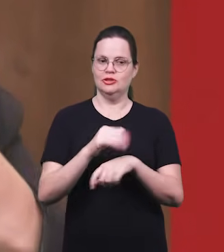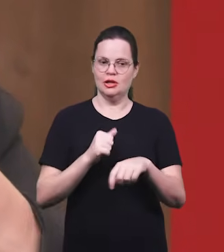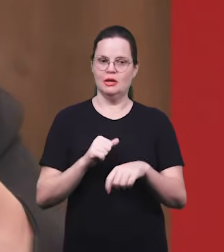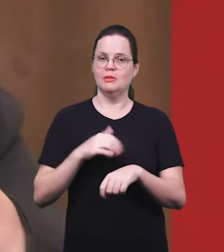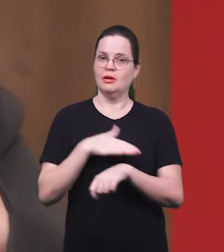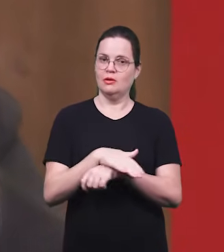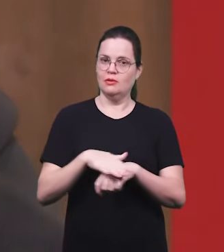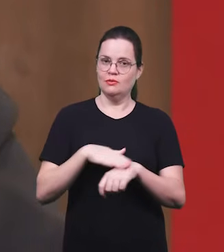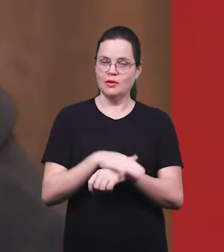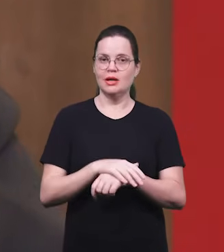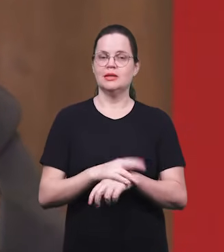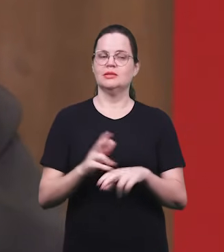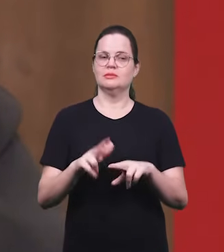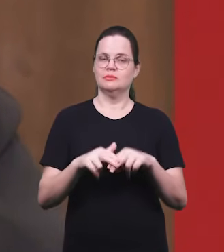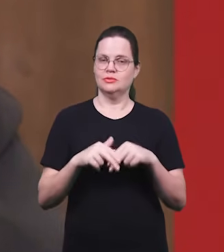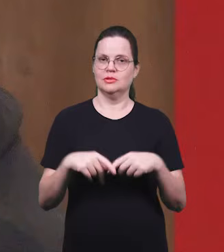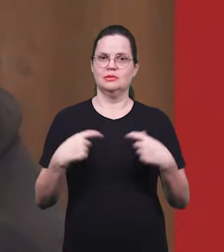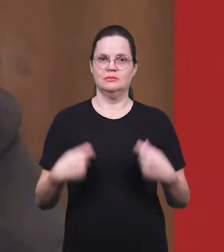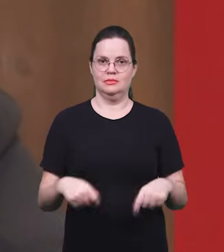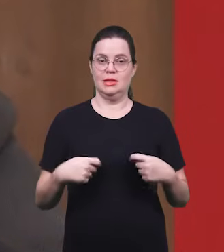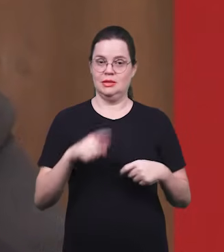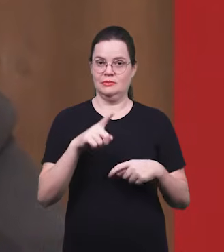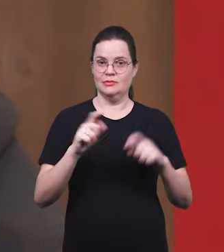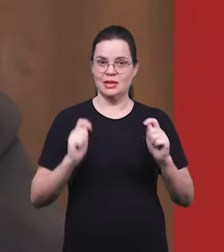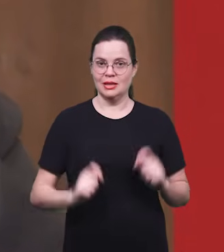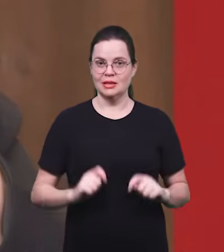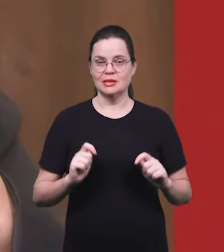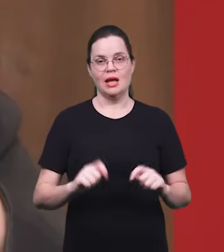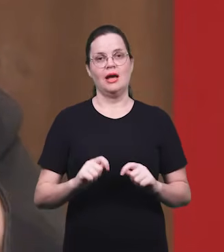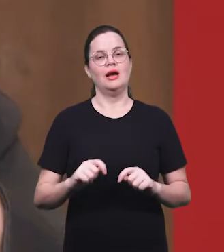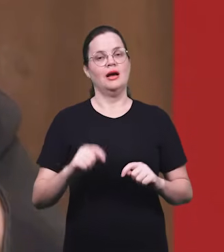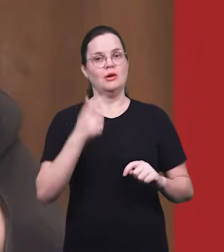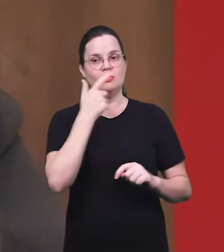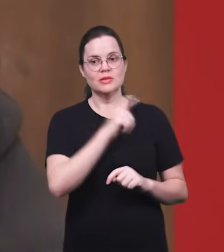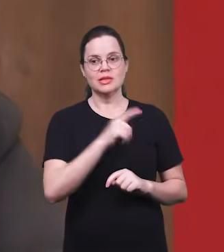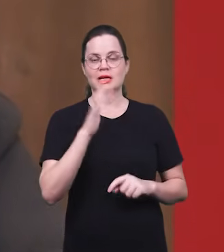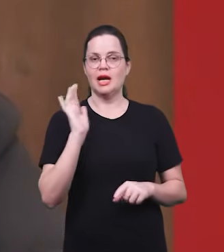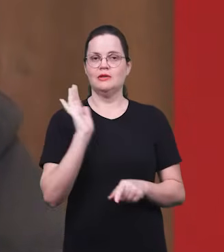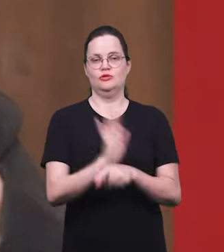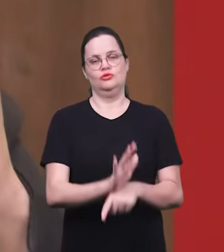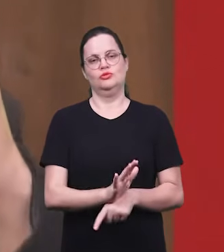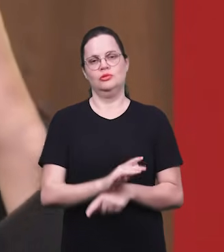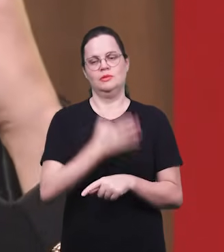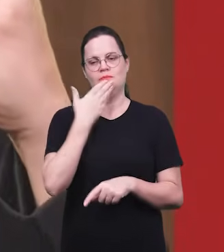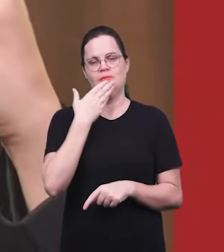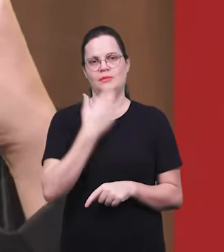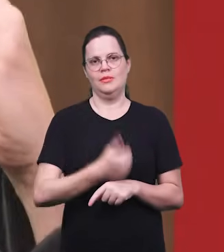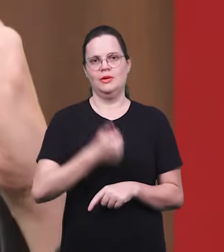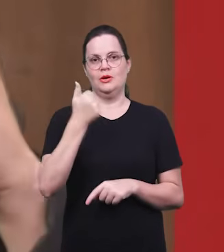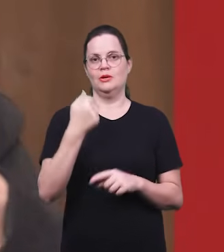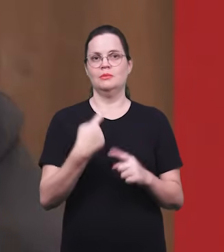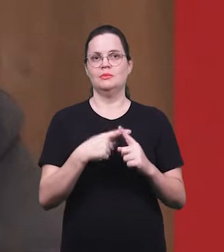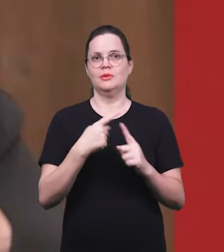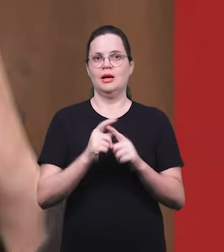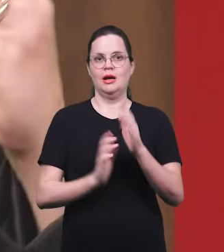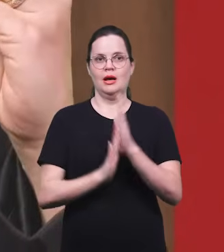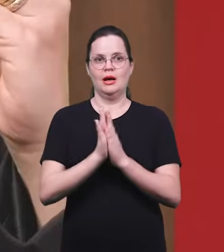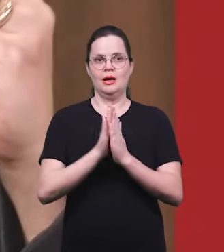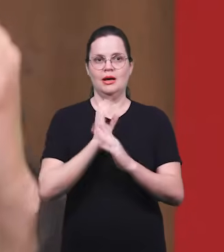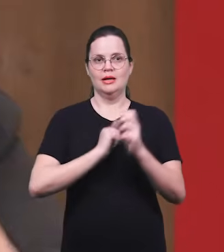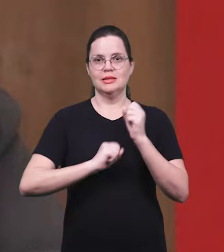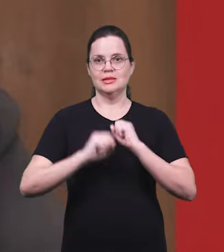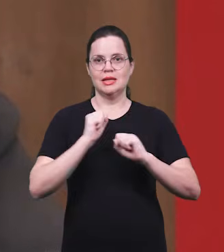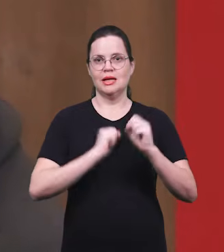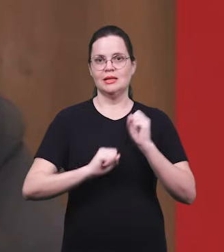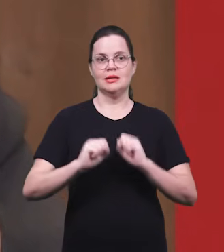e fale para que isso seja visto, para que você possa ser ajudado da melhor forma possível. Porque a